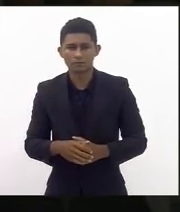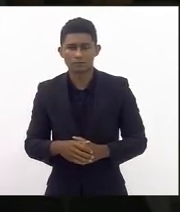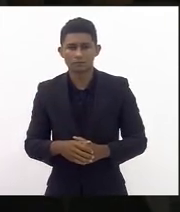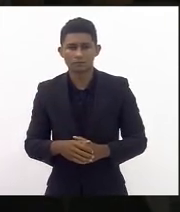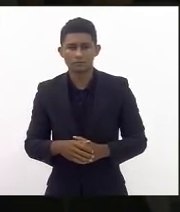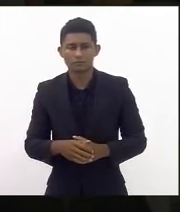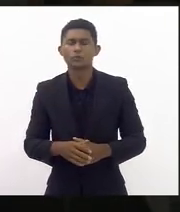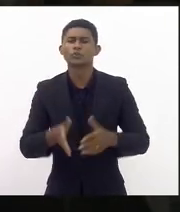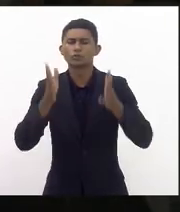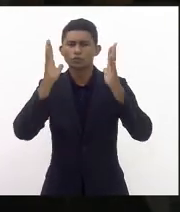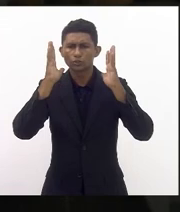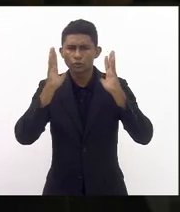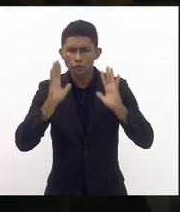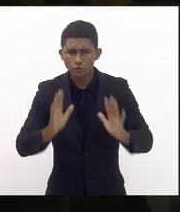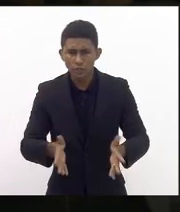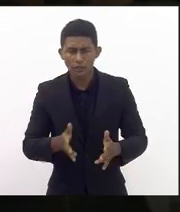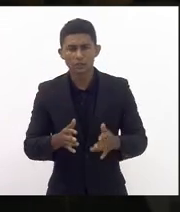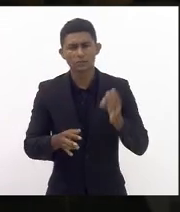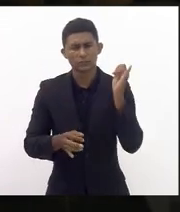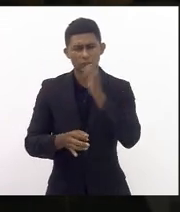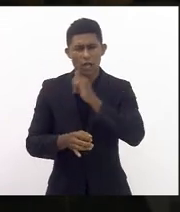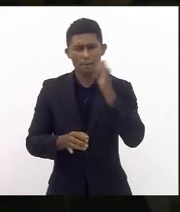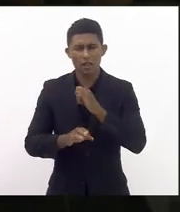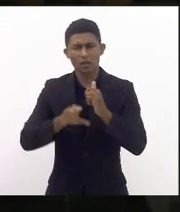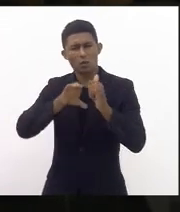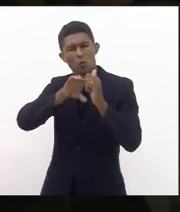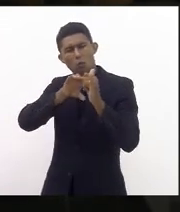contento termoelétricas